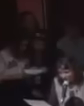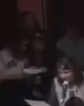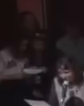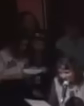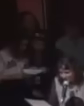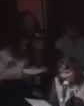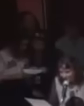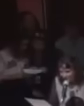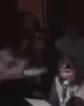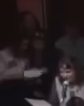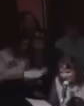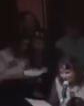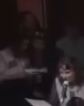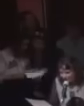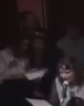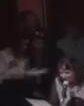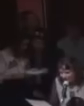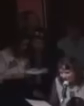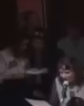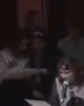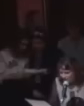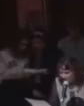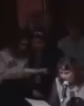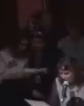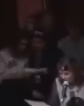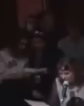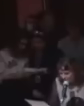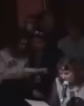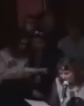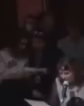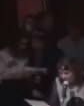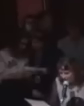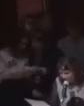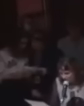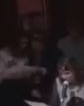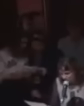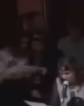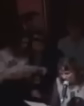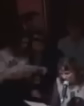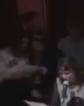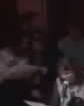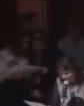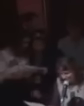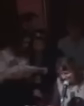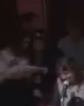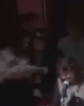Nelson Maculan e do Mário Ferreira de Lima Filho, representando a Proifes.